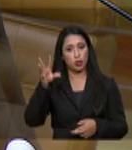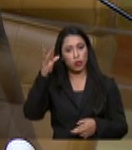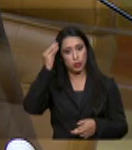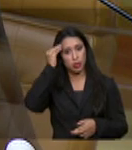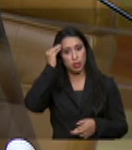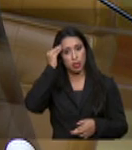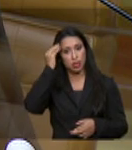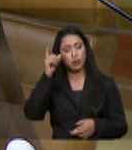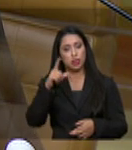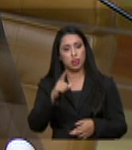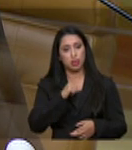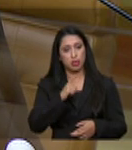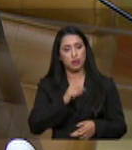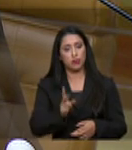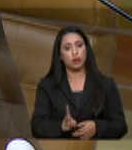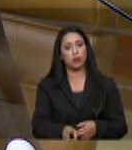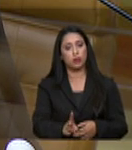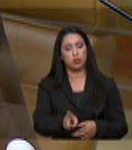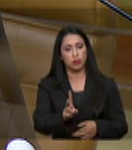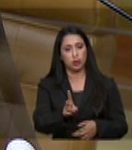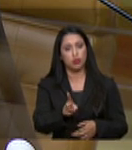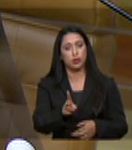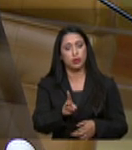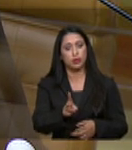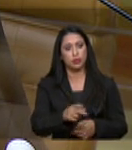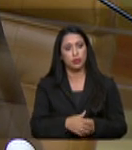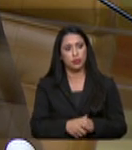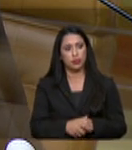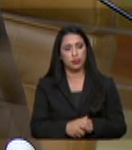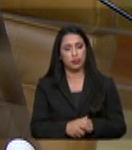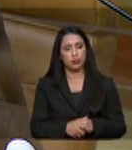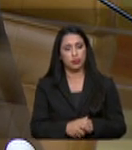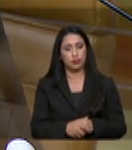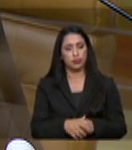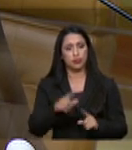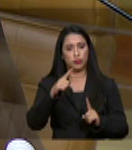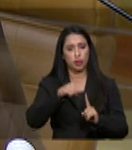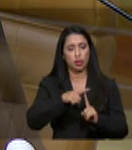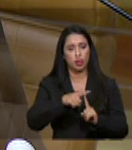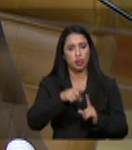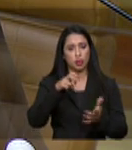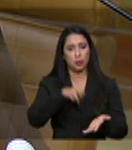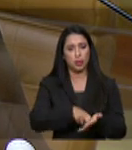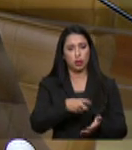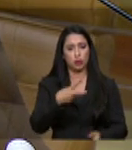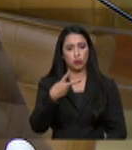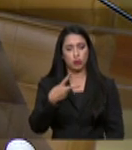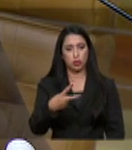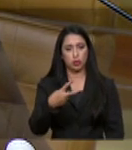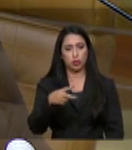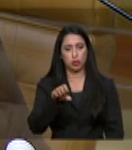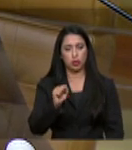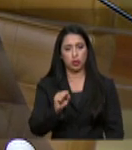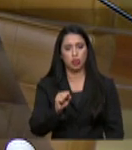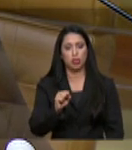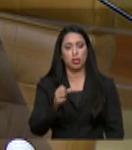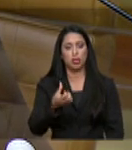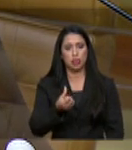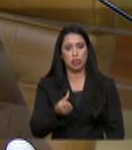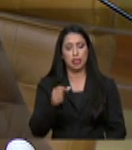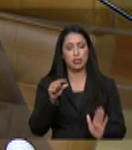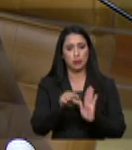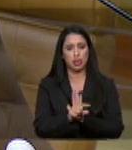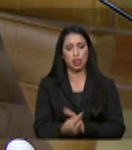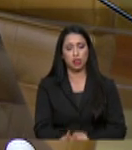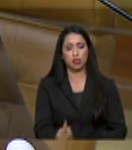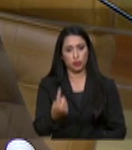é ouvir a continuidade Como como o tipo penal dos dentes 286 parágrafo único